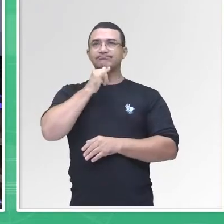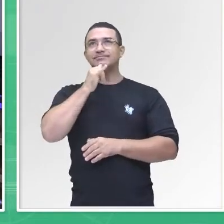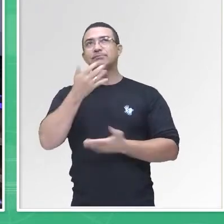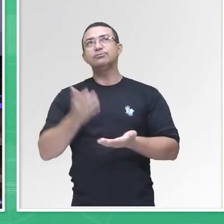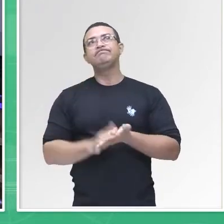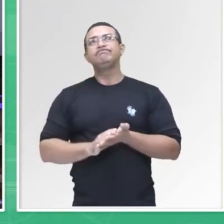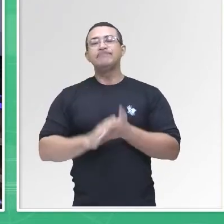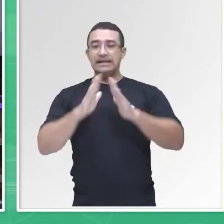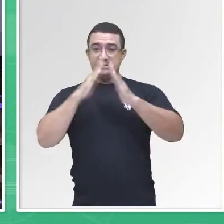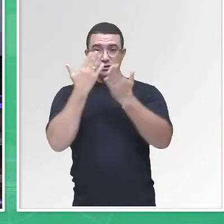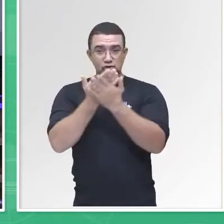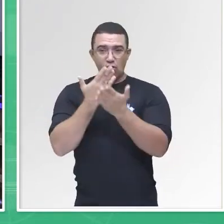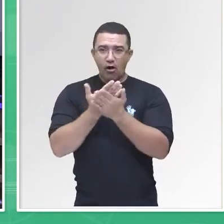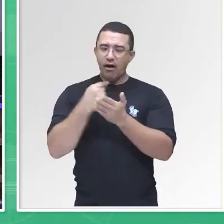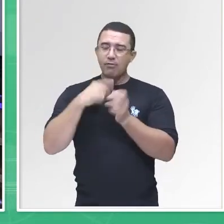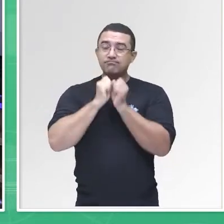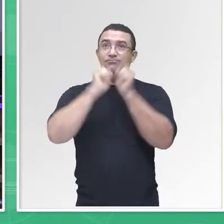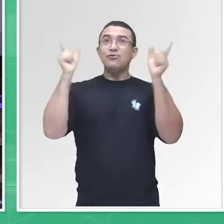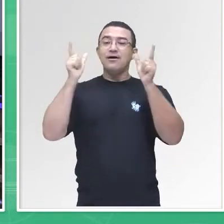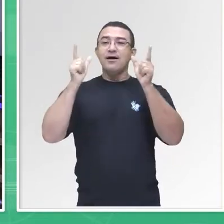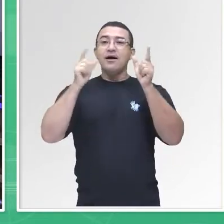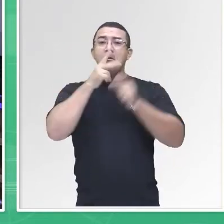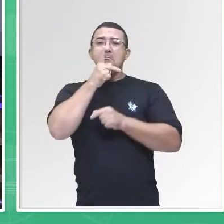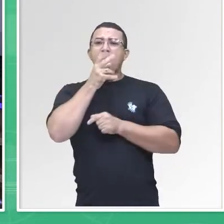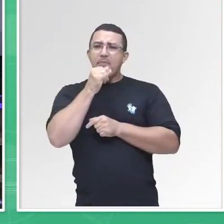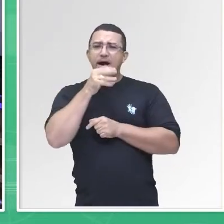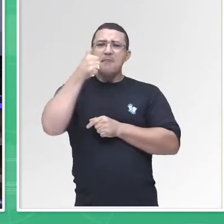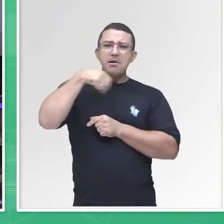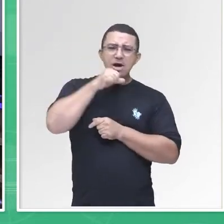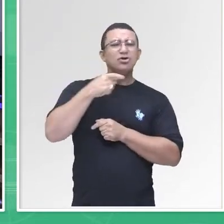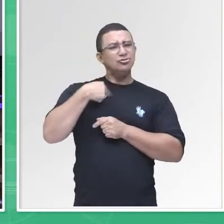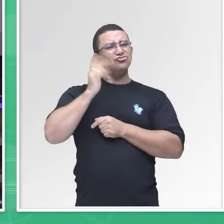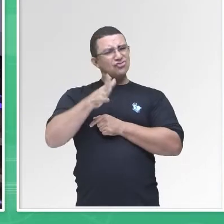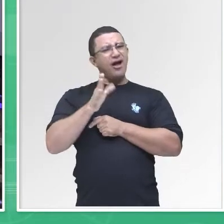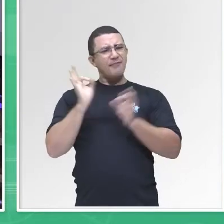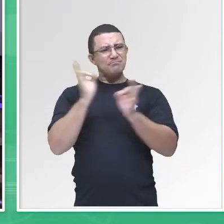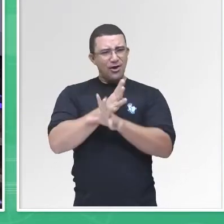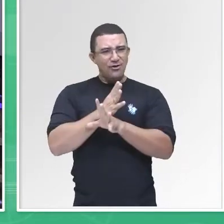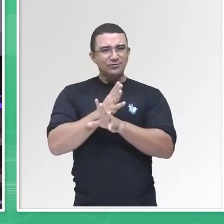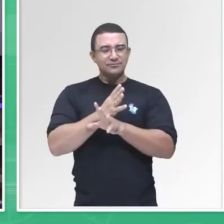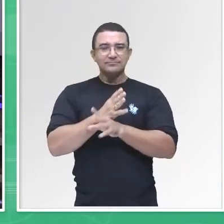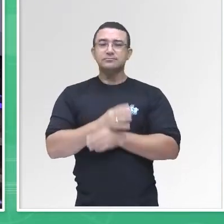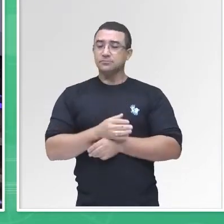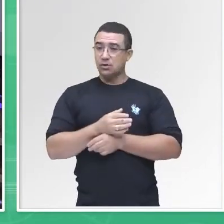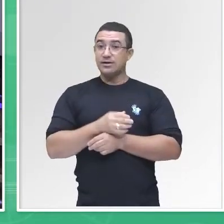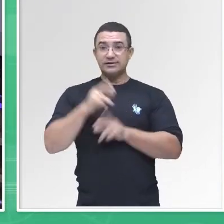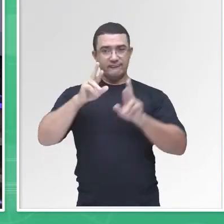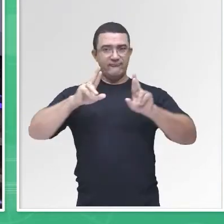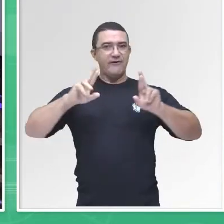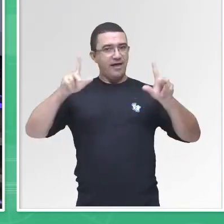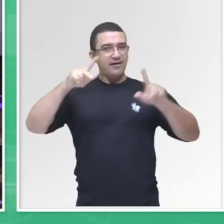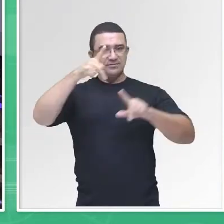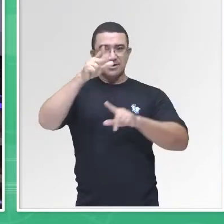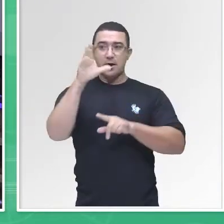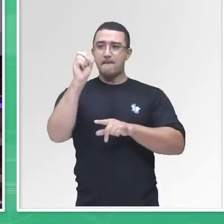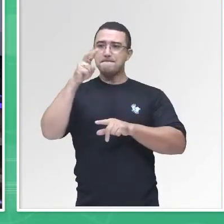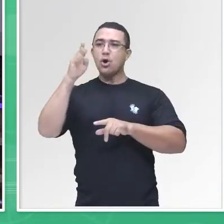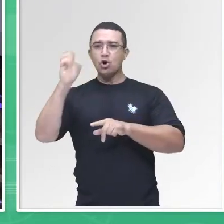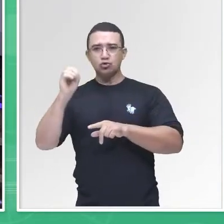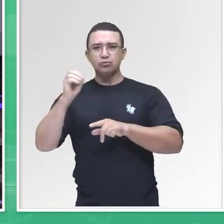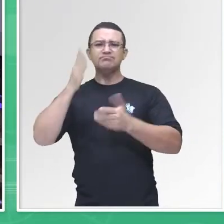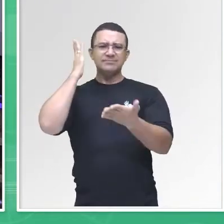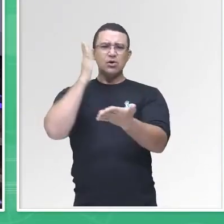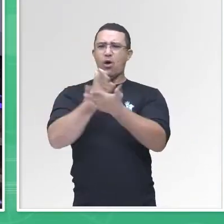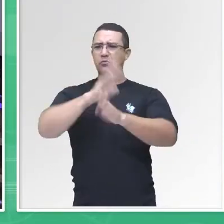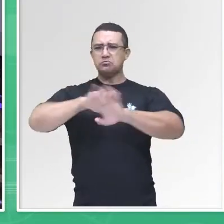E, papai, já estou pronto. Mamãe, já estou pronto, ok? Então, esse pronto, tá tudo acabado. Já estou tudo